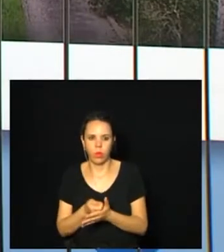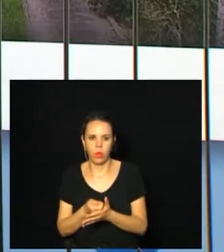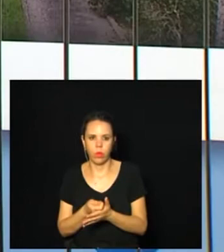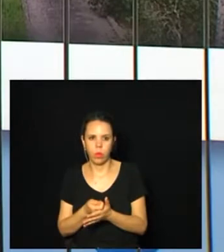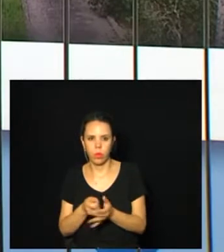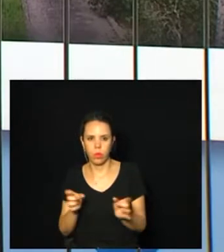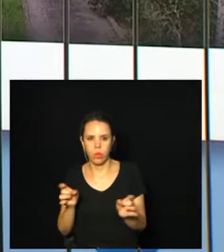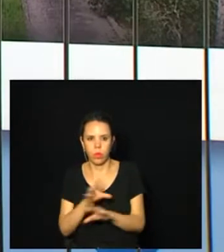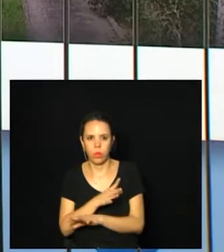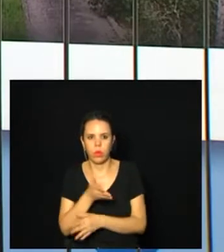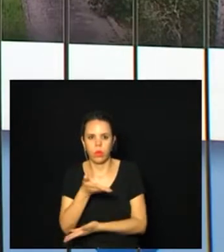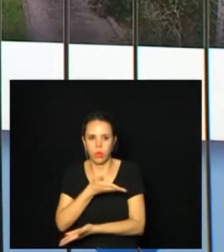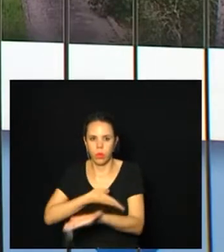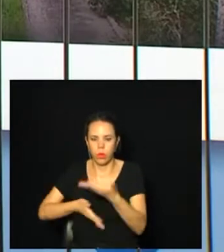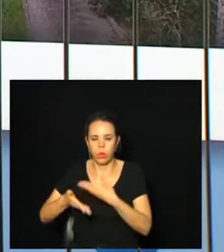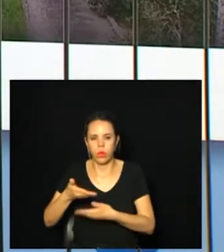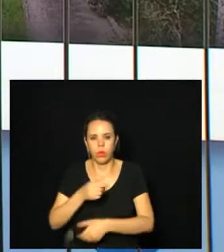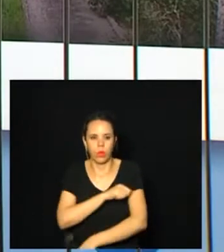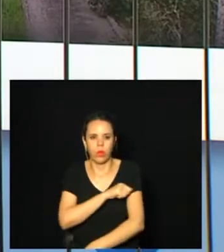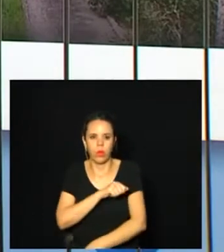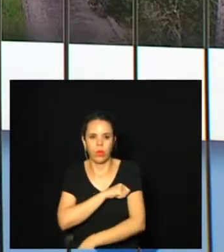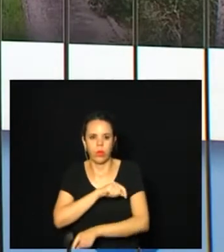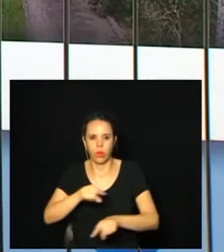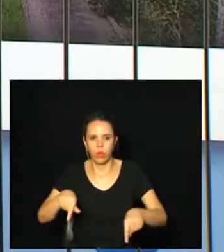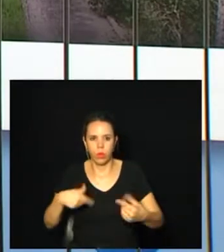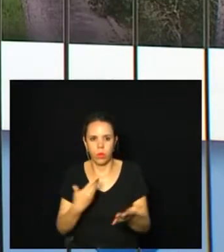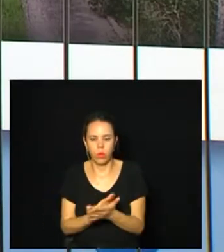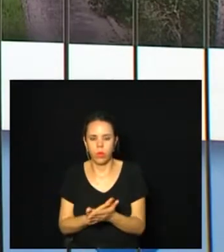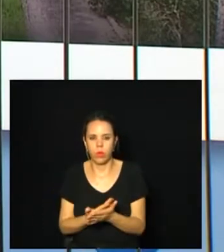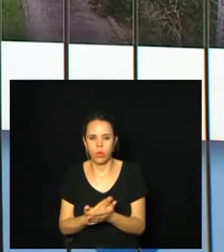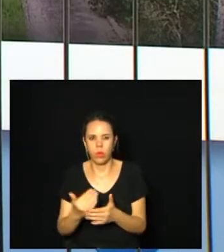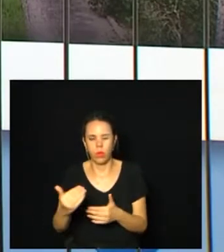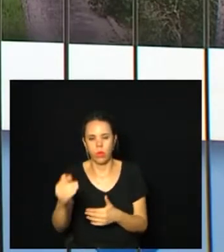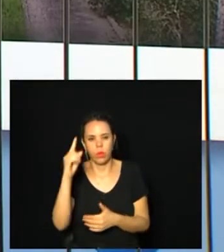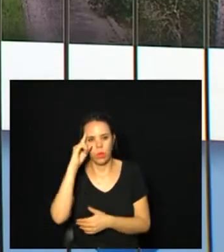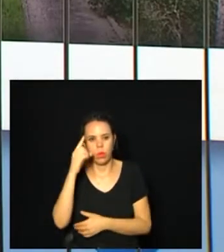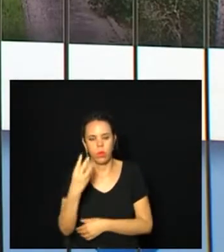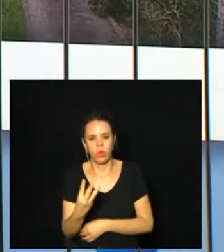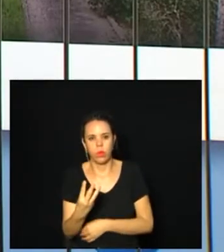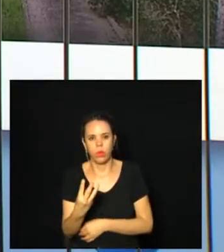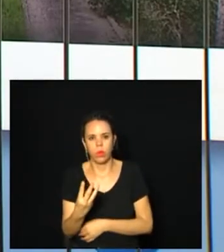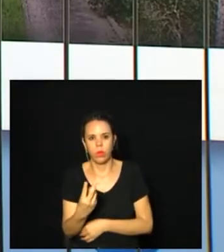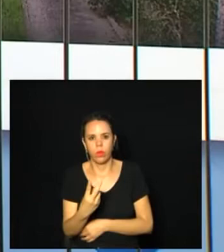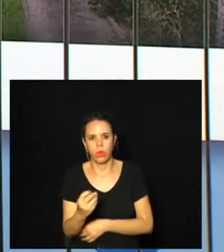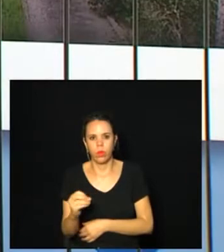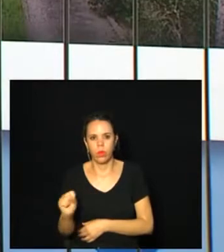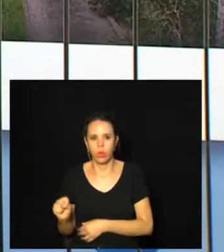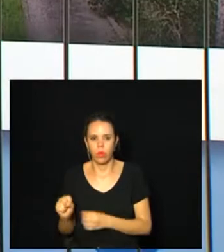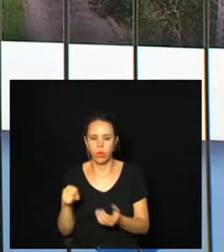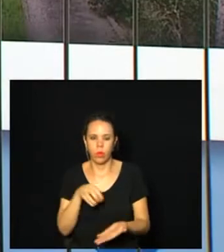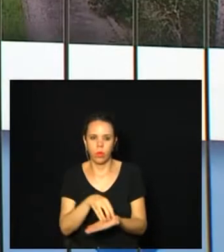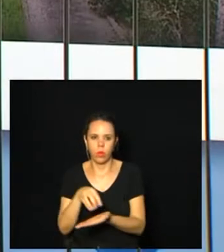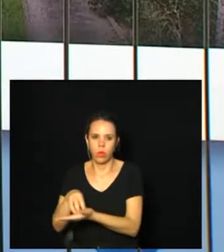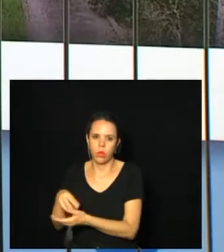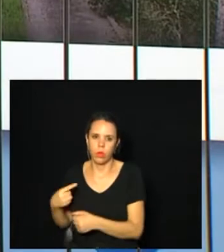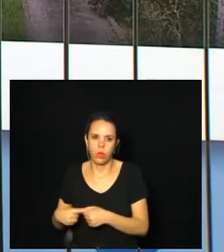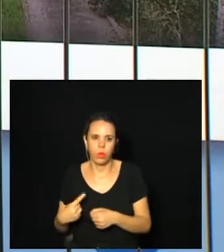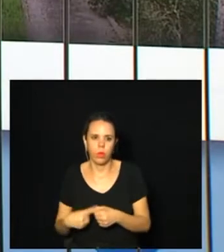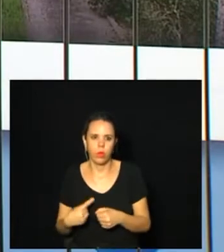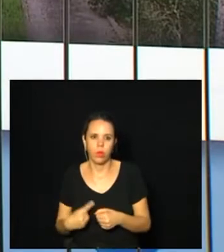acaba o rodízio de estudantes nas salas de aula e até o próximo dia 3, 208 unidades da rede